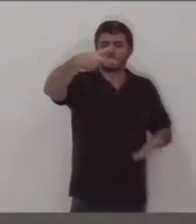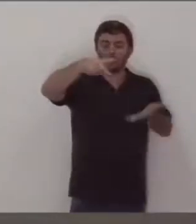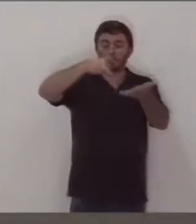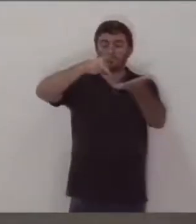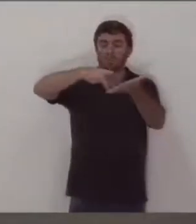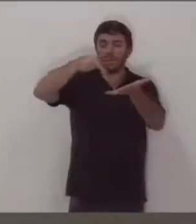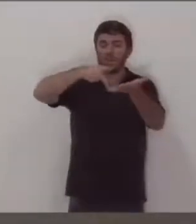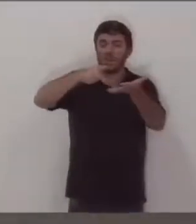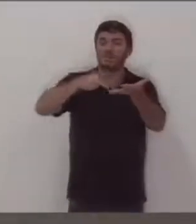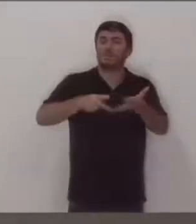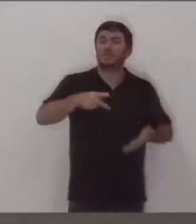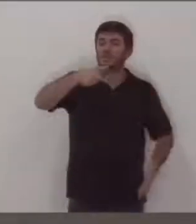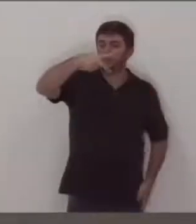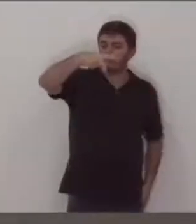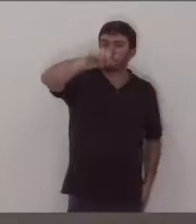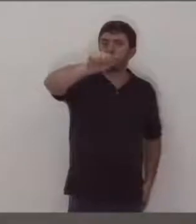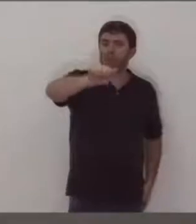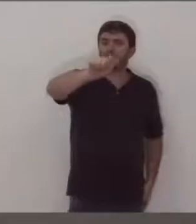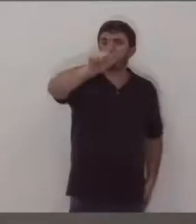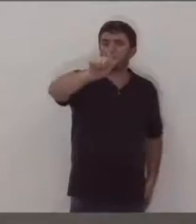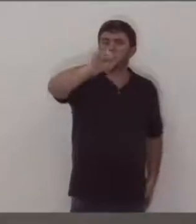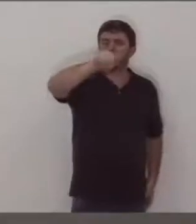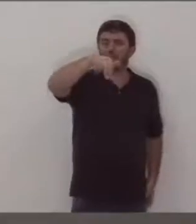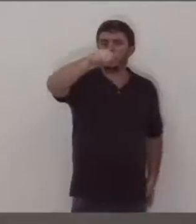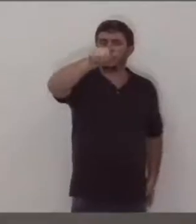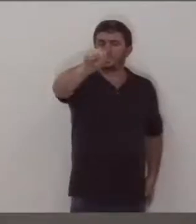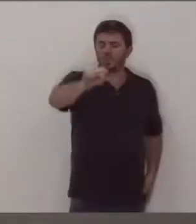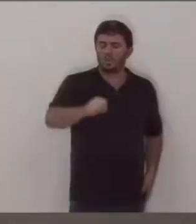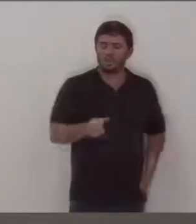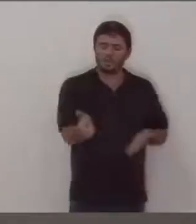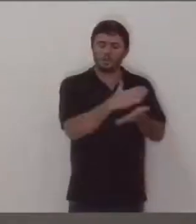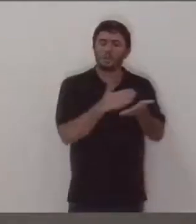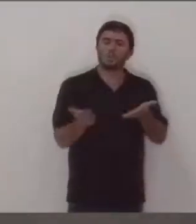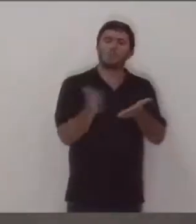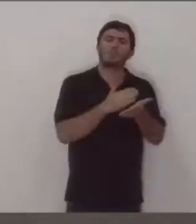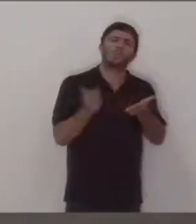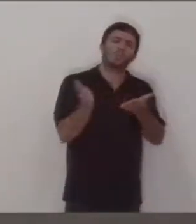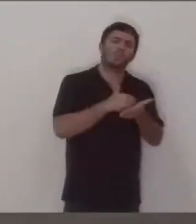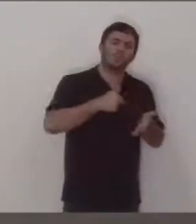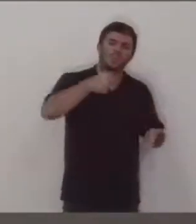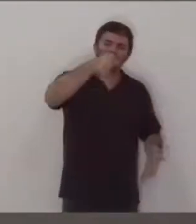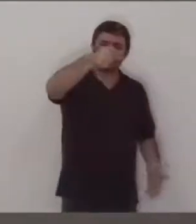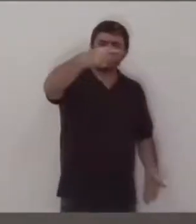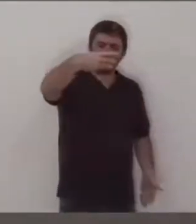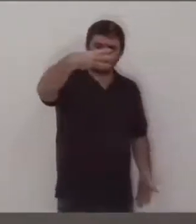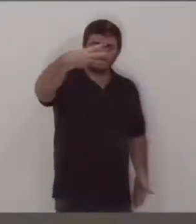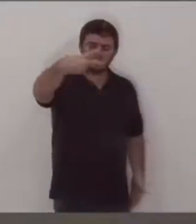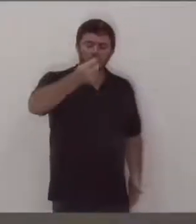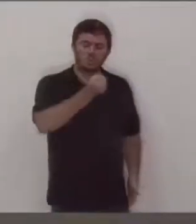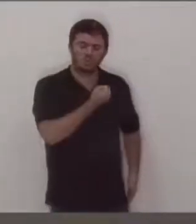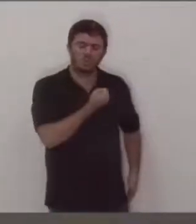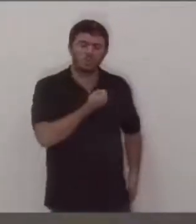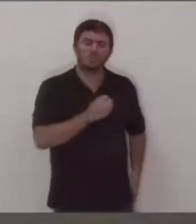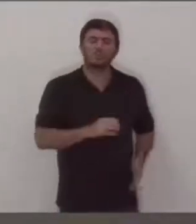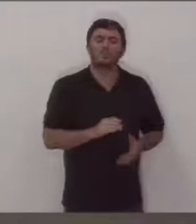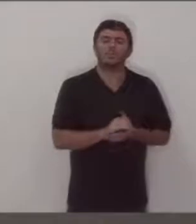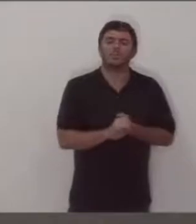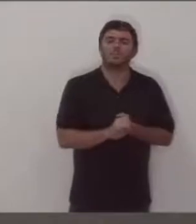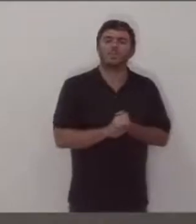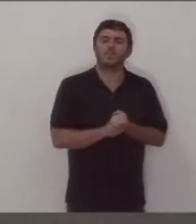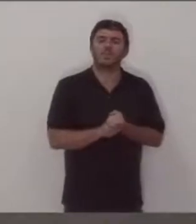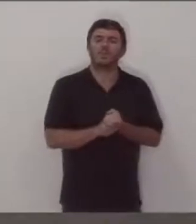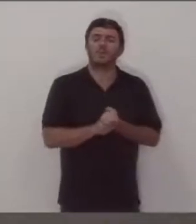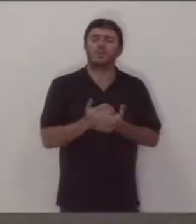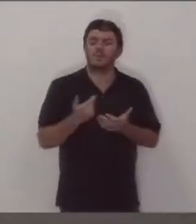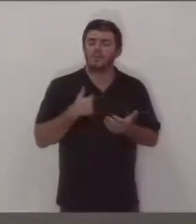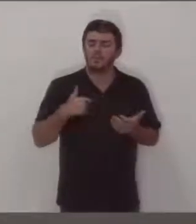os funcionários ali, concursados, os técnicos, trabalharam bastante nessa situação. E aí o que eu trouxe para a gente refletir, como